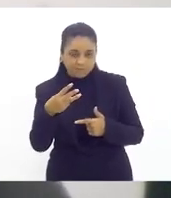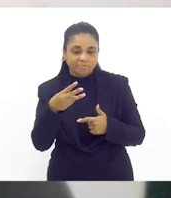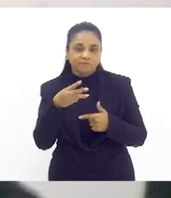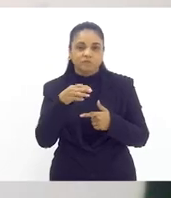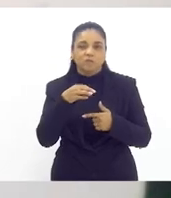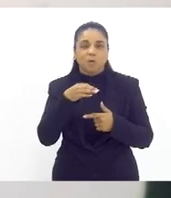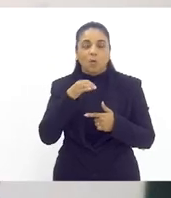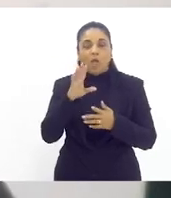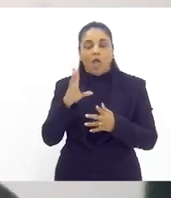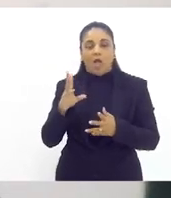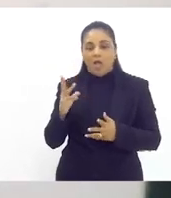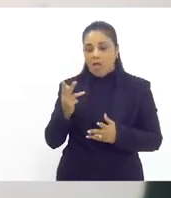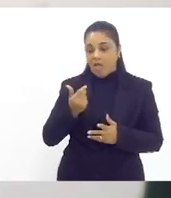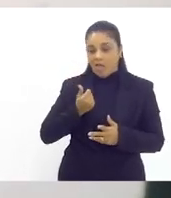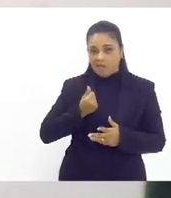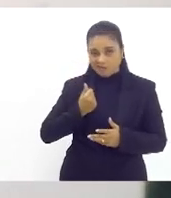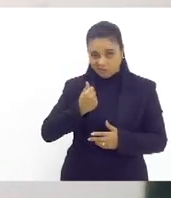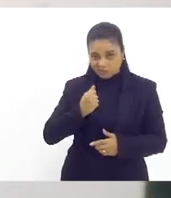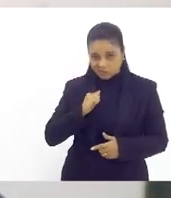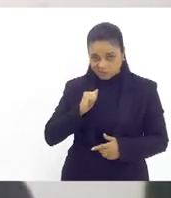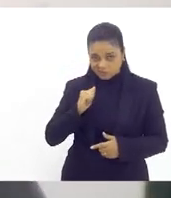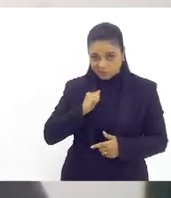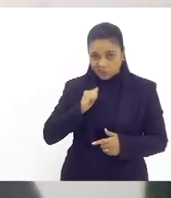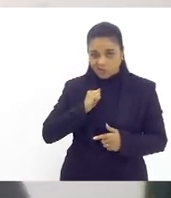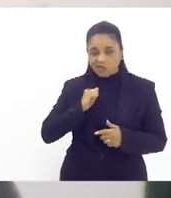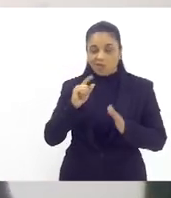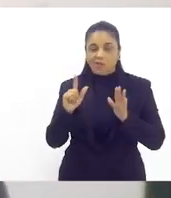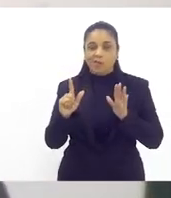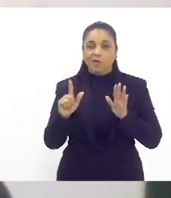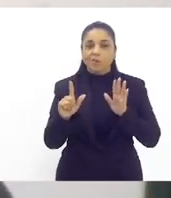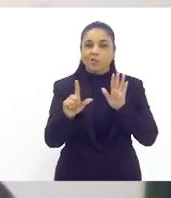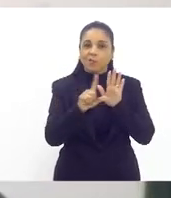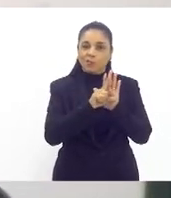artísticas e culturais da lei agora